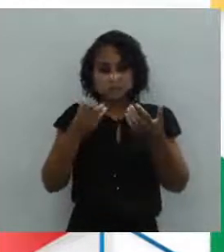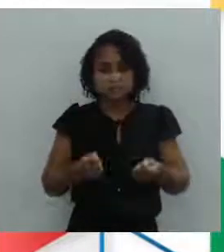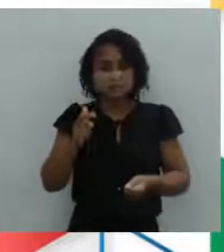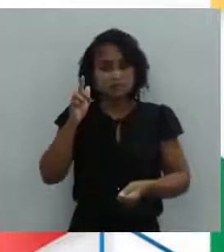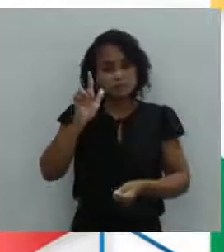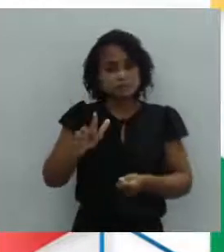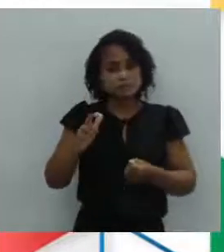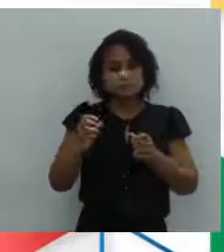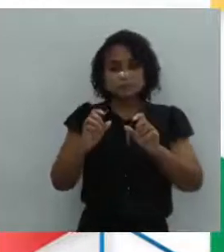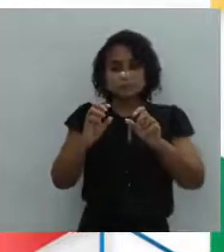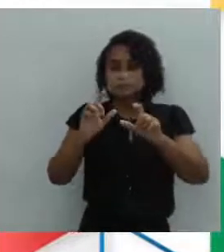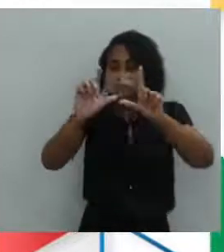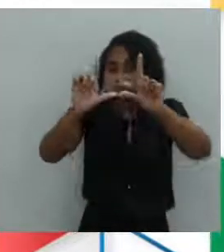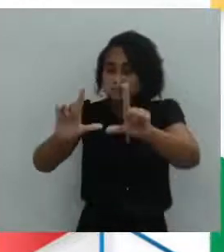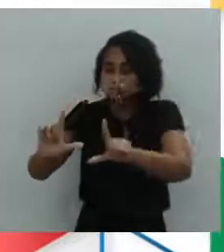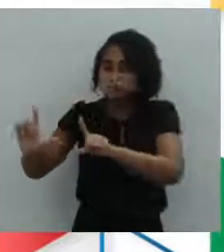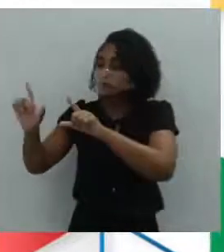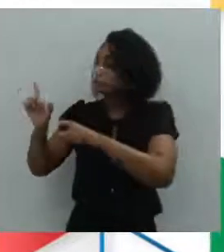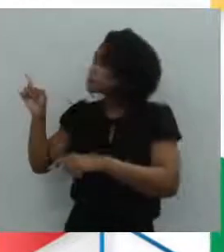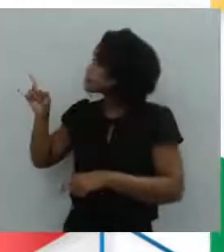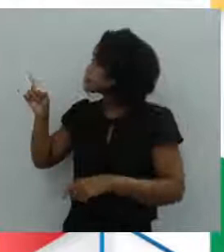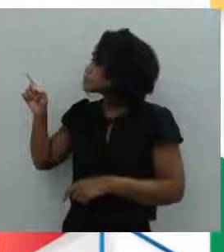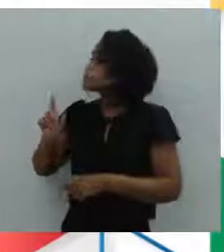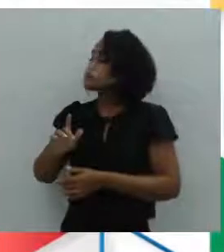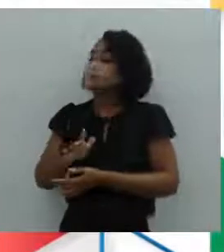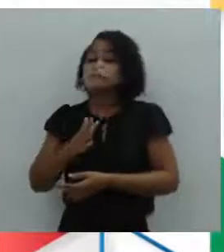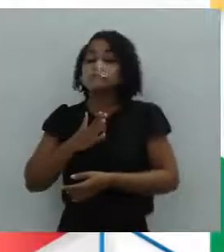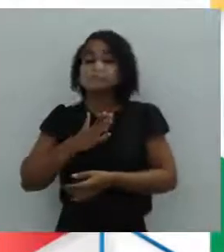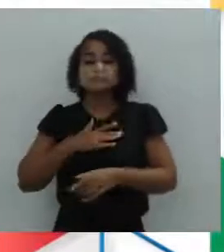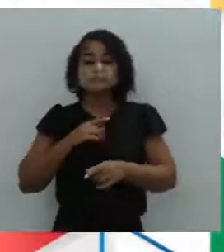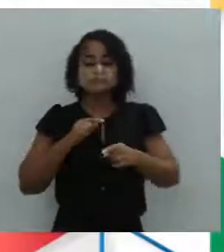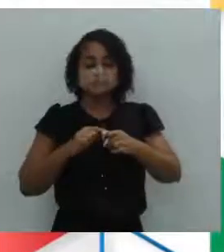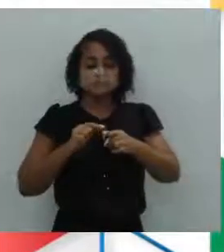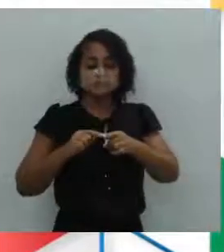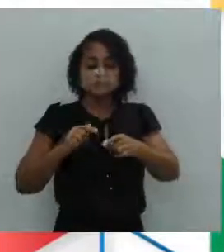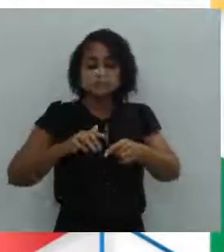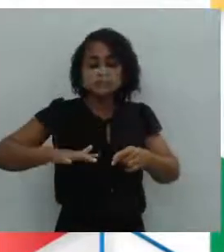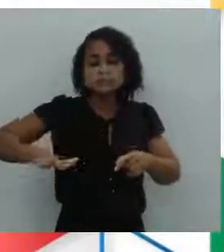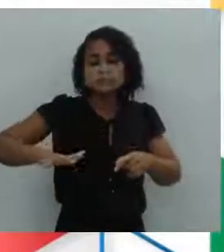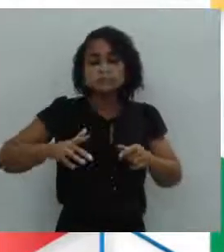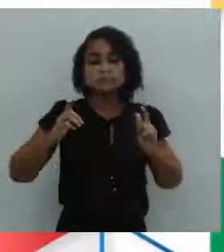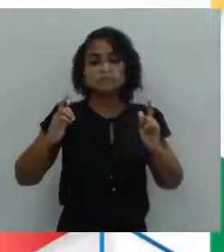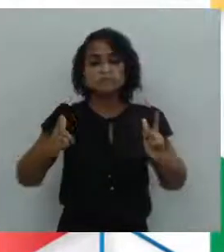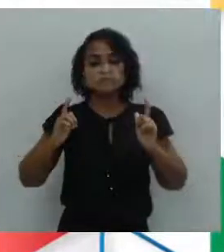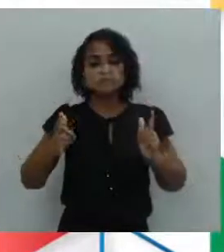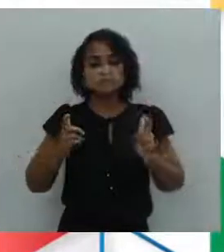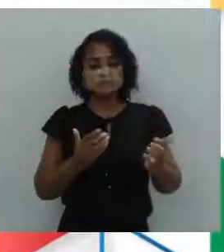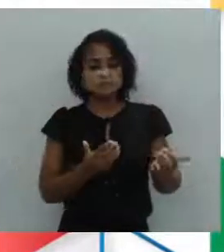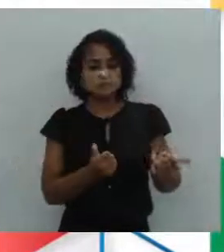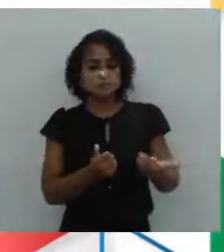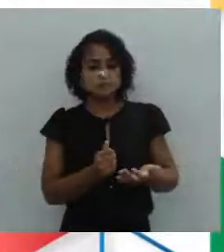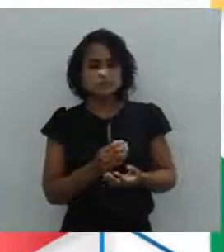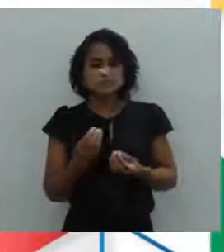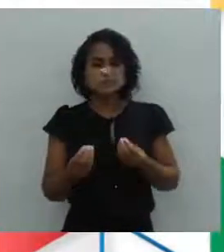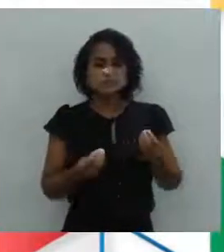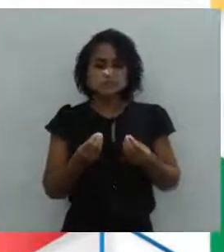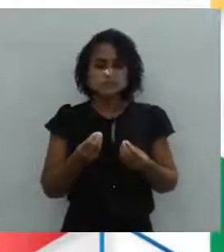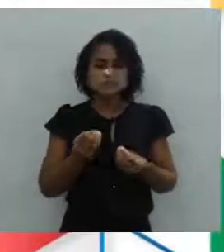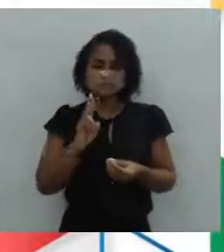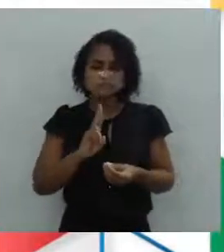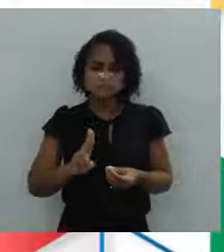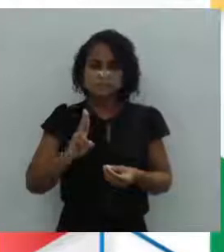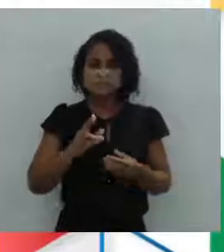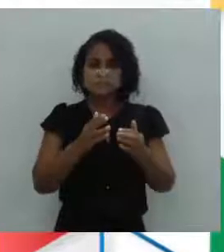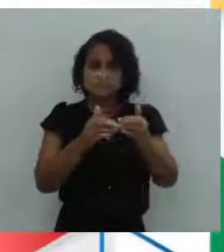para o slide? Meu bairro precisa de uma área de lazer para os jovens. Como devo